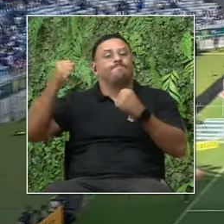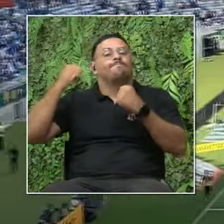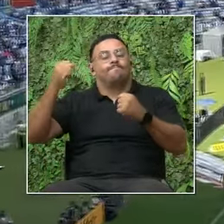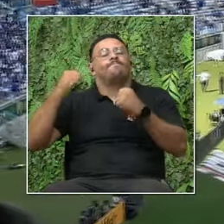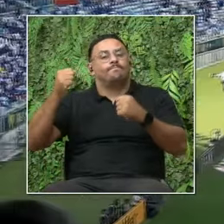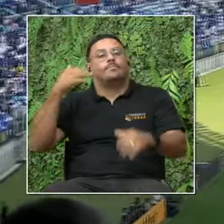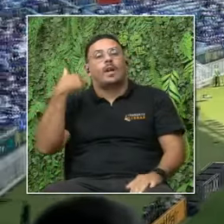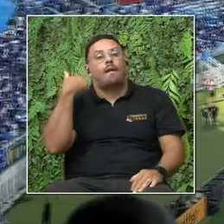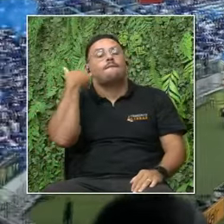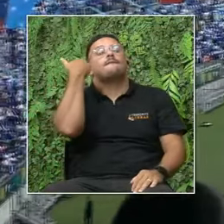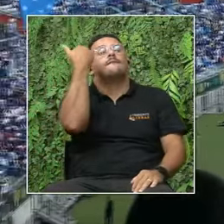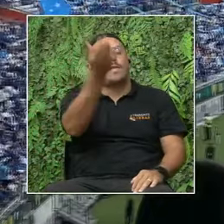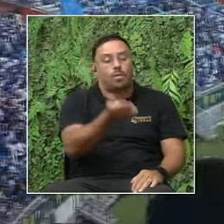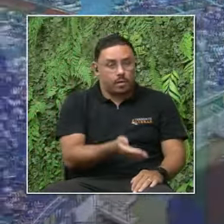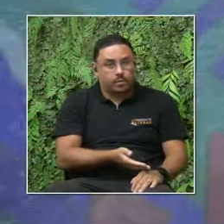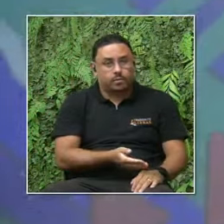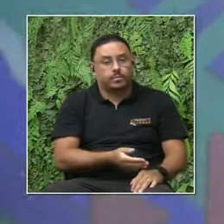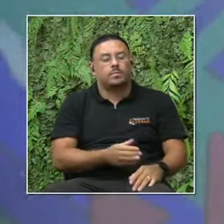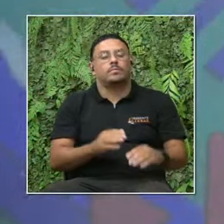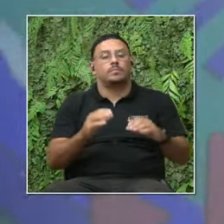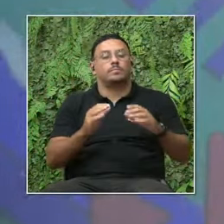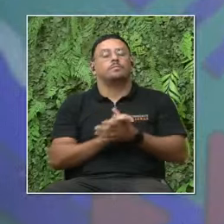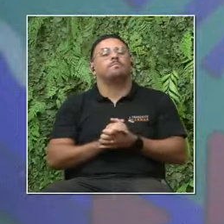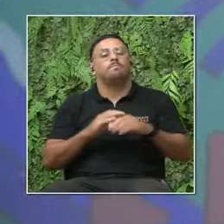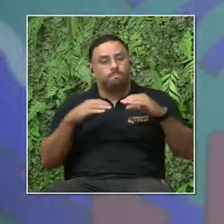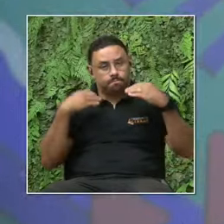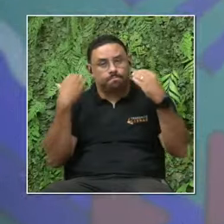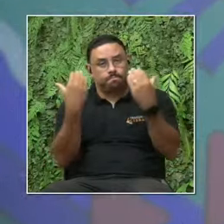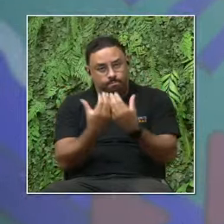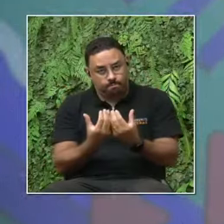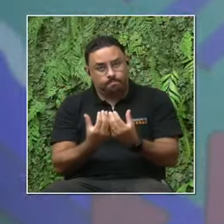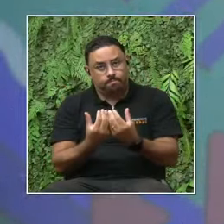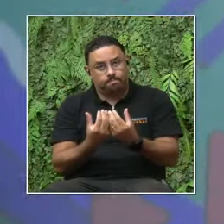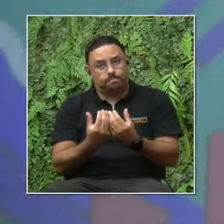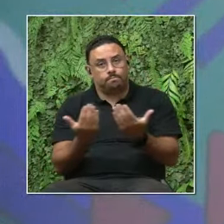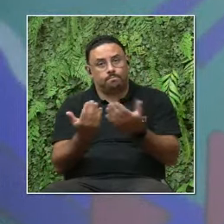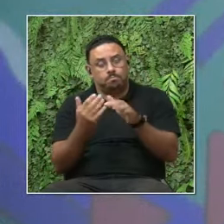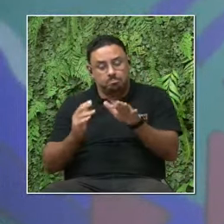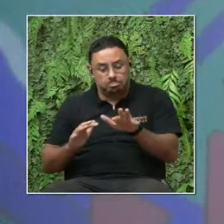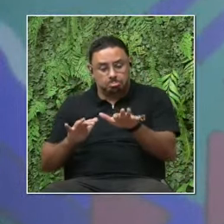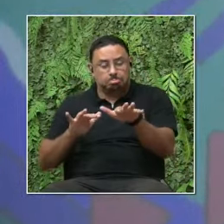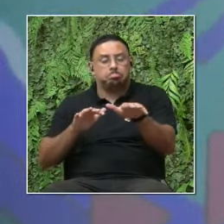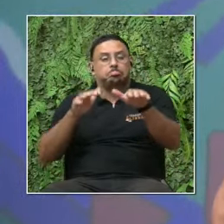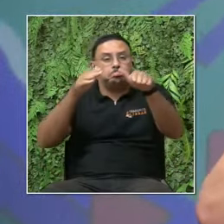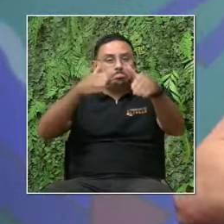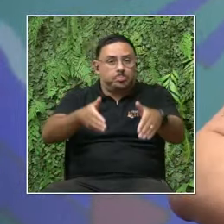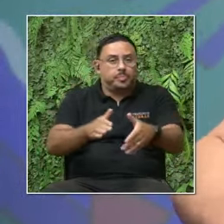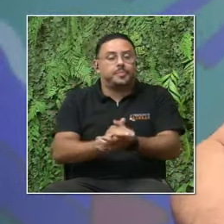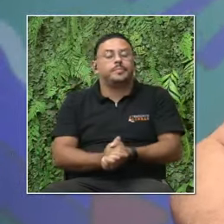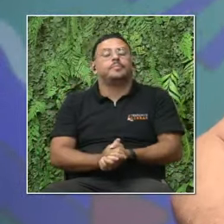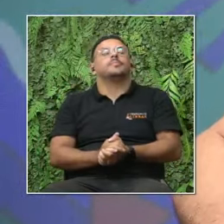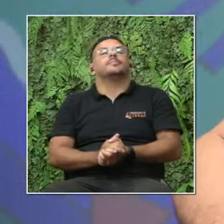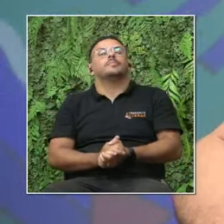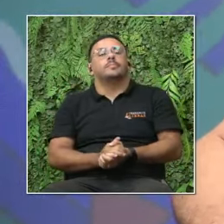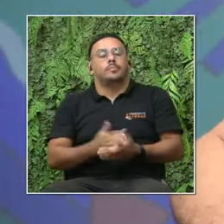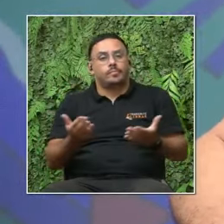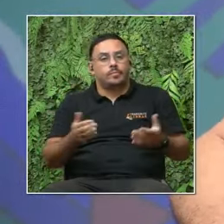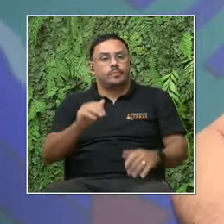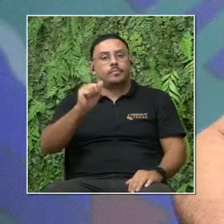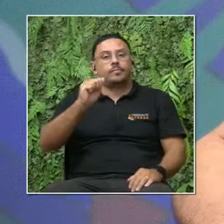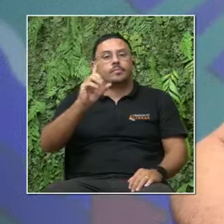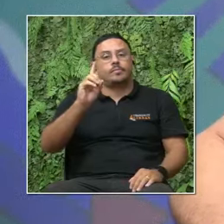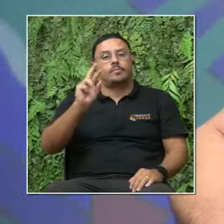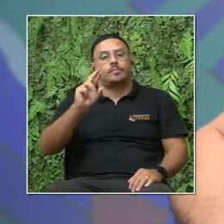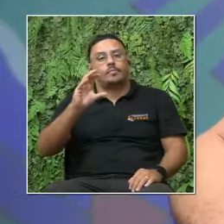está do lado de fora do Mineirão que tá chegando Quanto isso o ADR